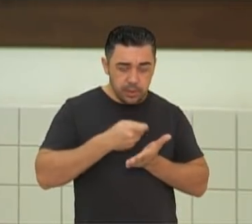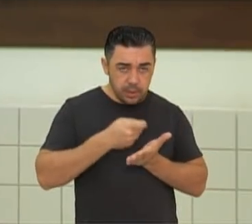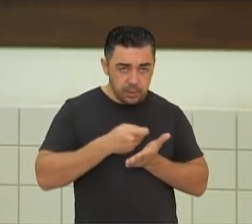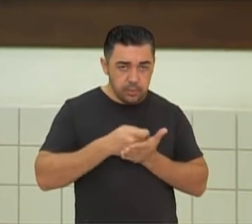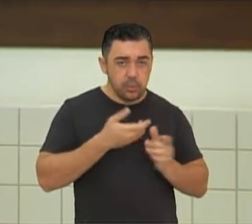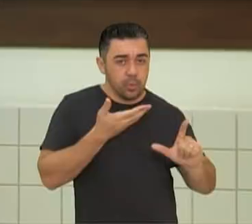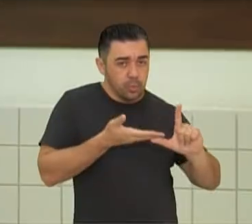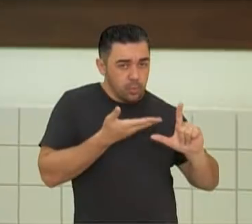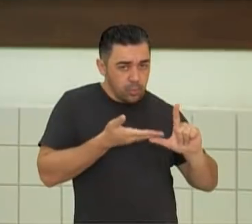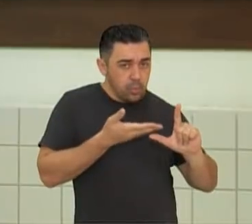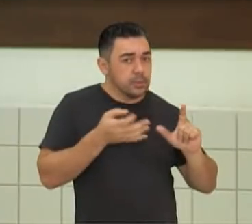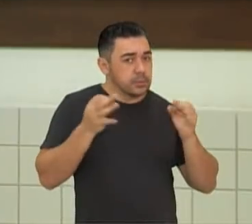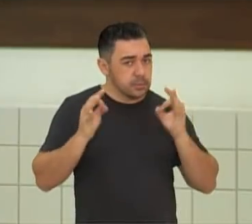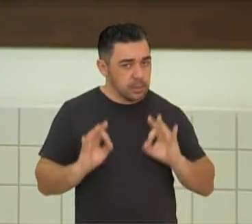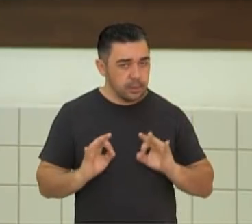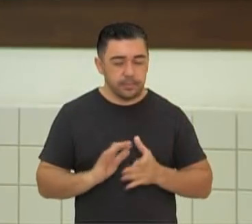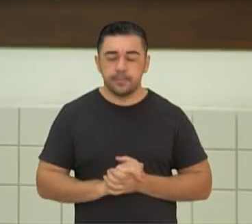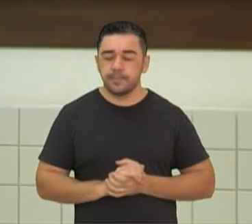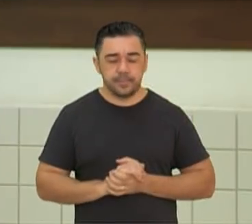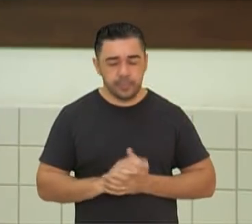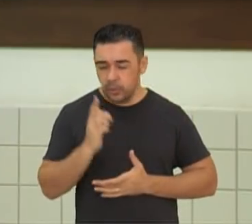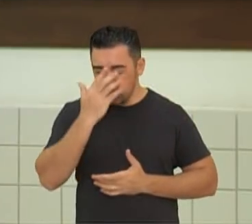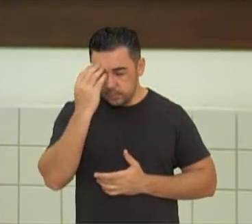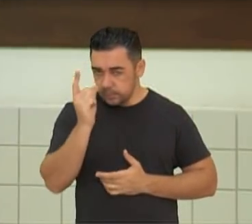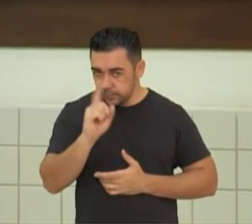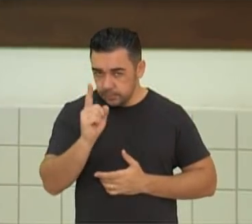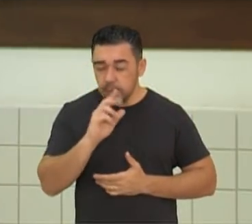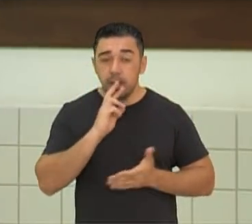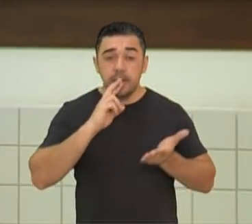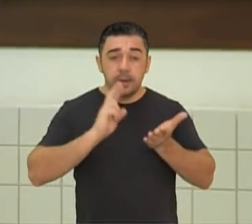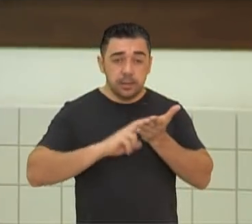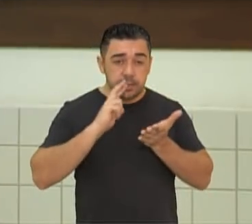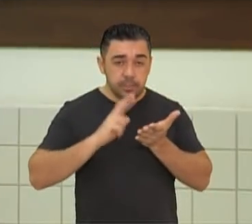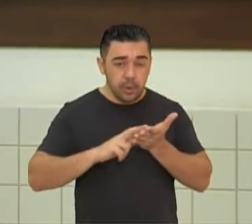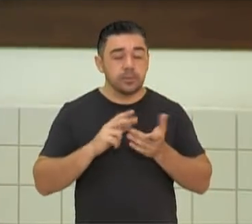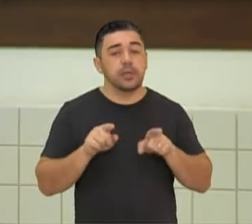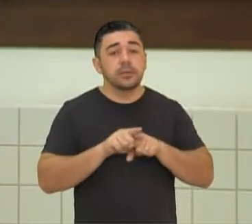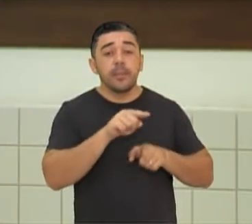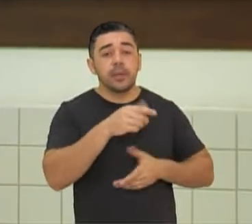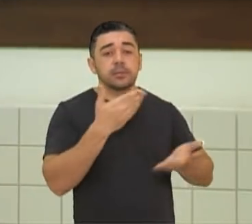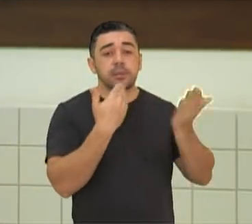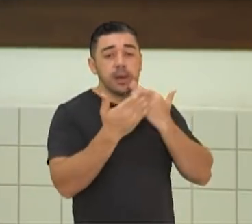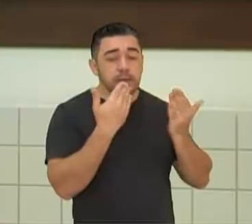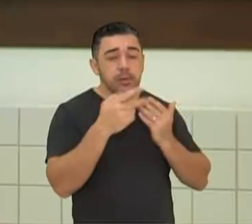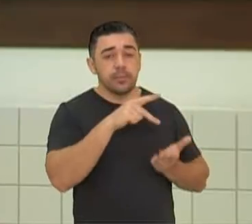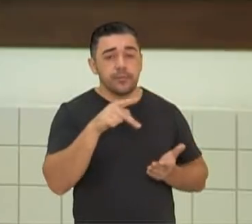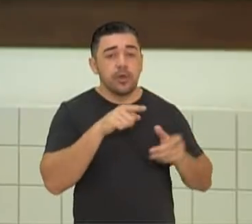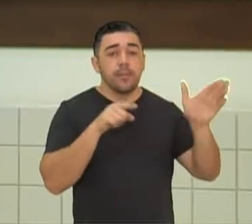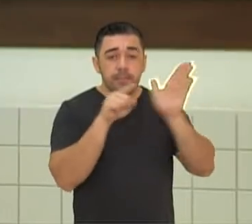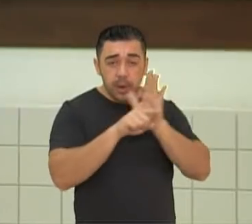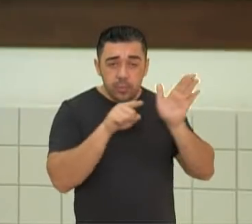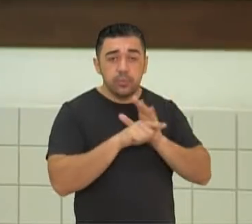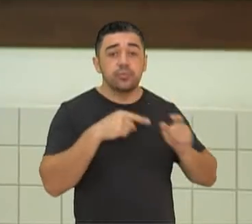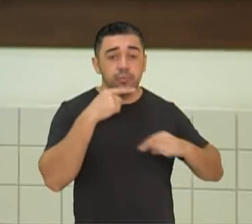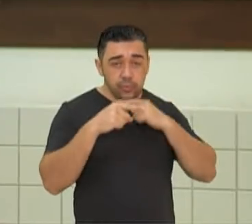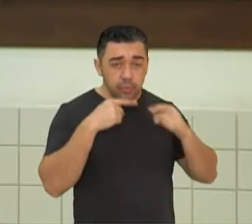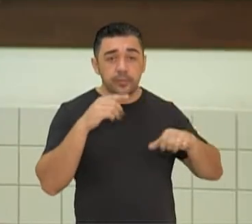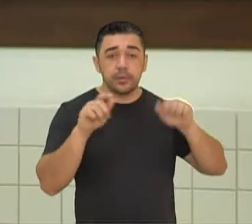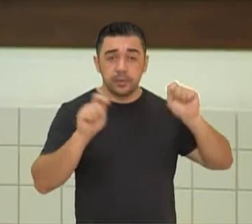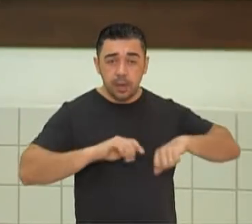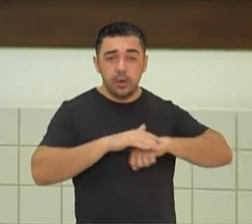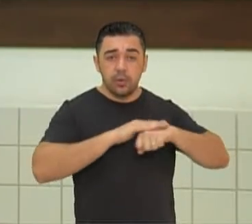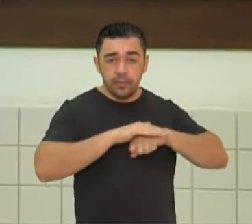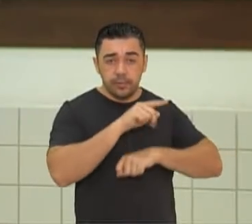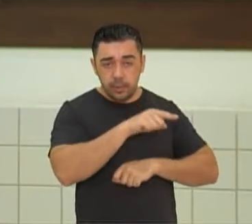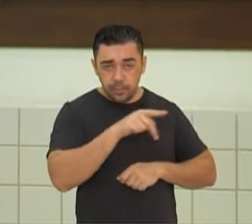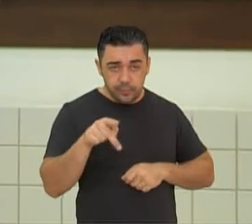lá do aplicativo, certo? Não deixe de fazer a atividade certinho, de interagir lá com o professor, se você tiver alguma dúvida, interaja lá com o seu professor nos murais do